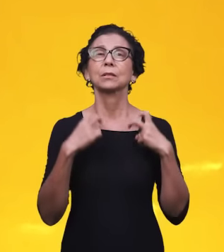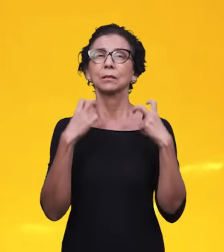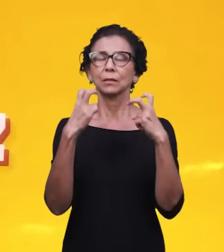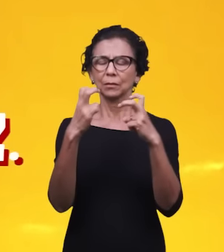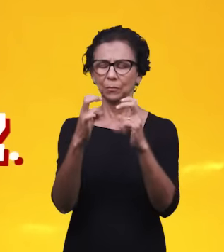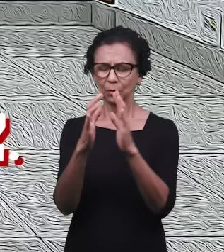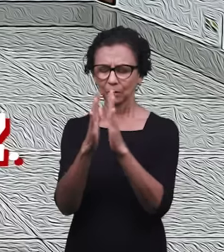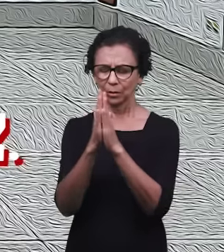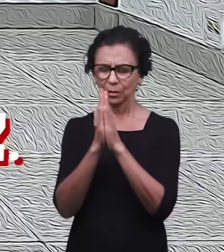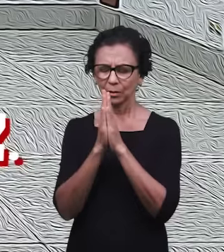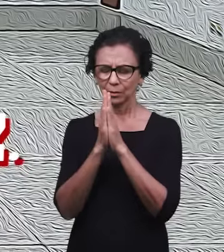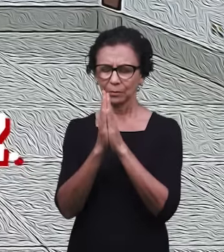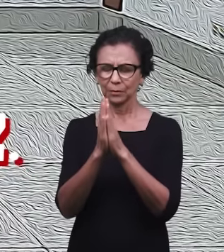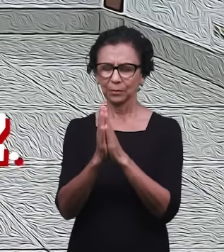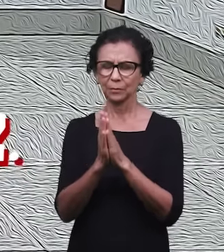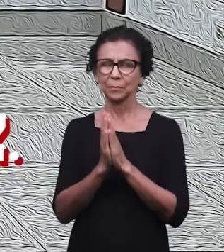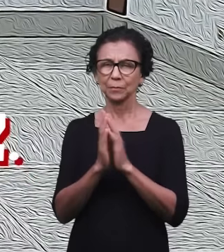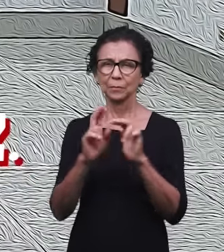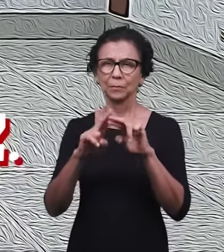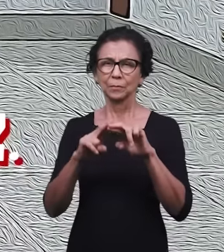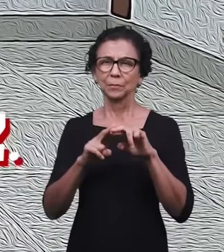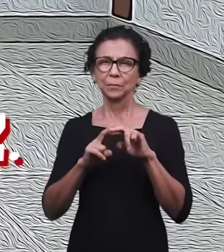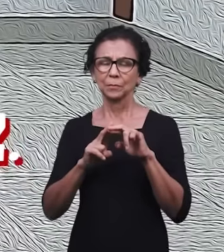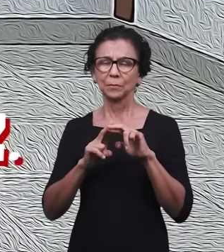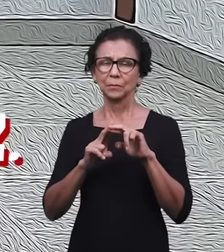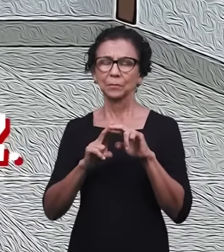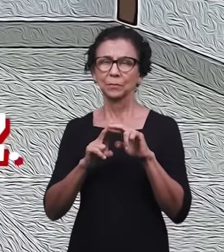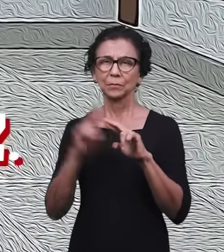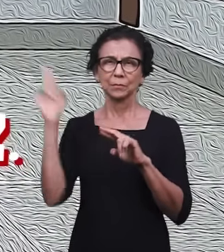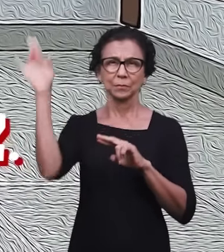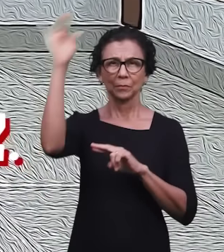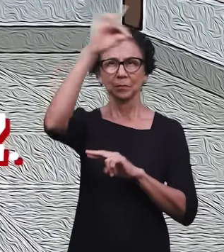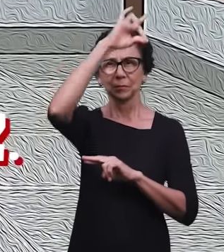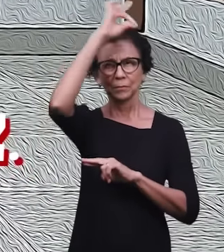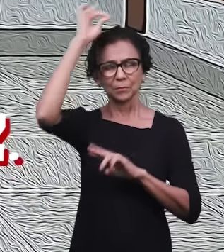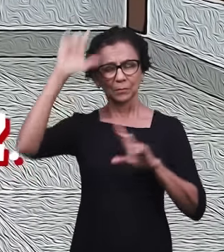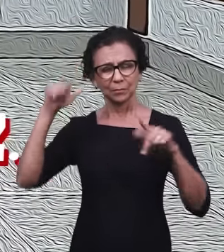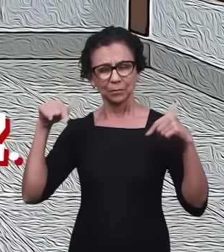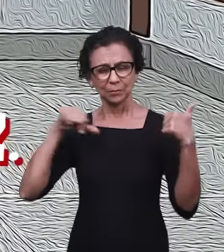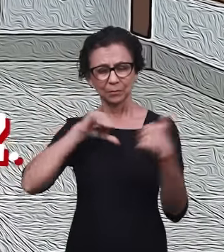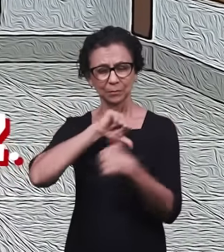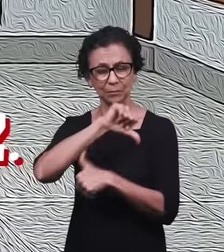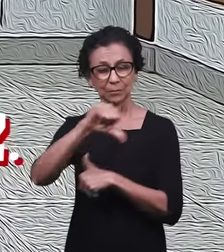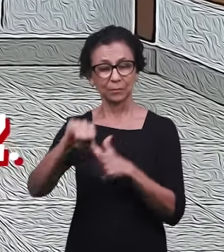clamo, eu oro pelo Espírito que